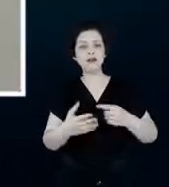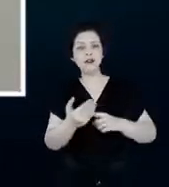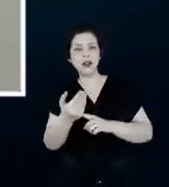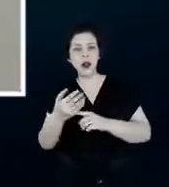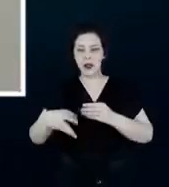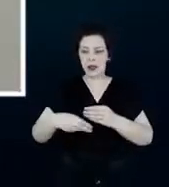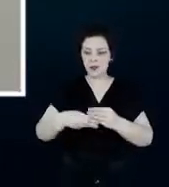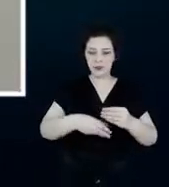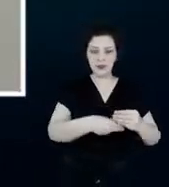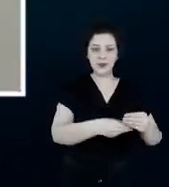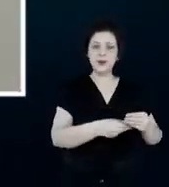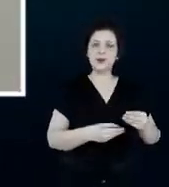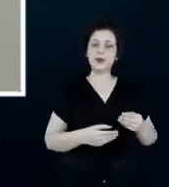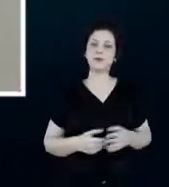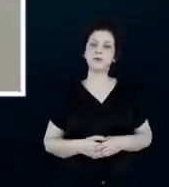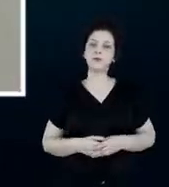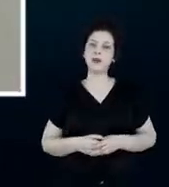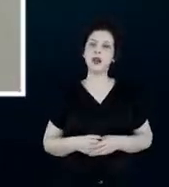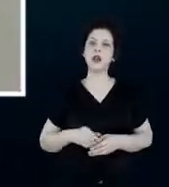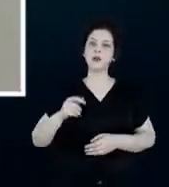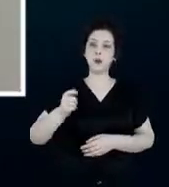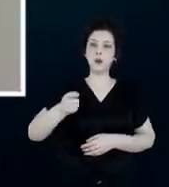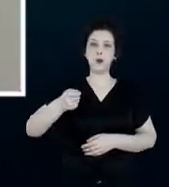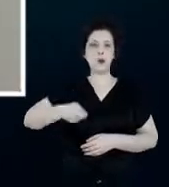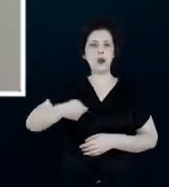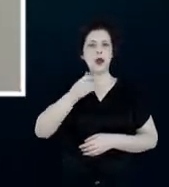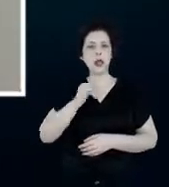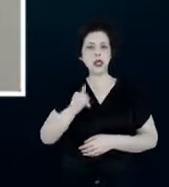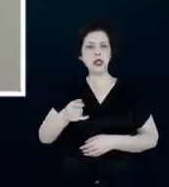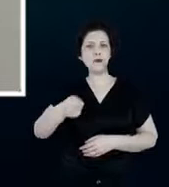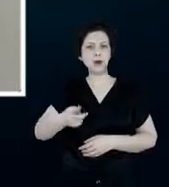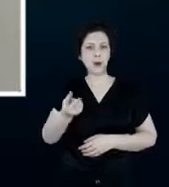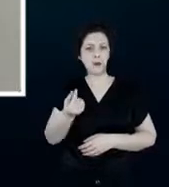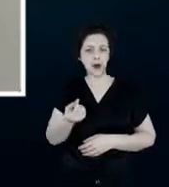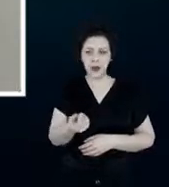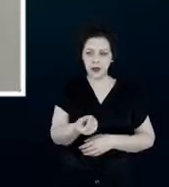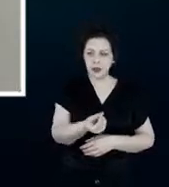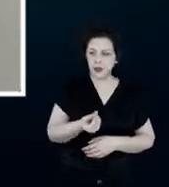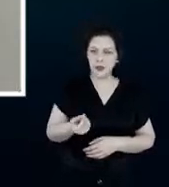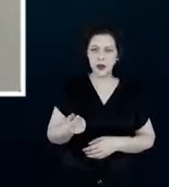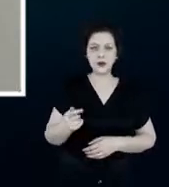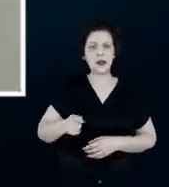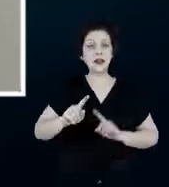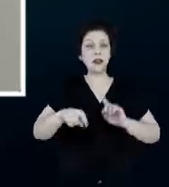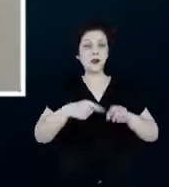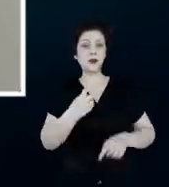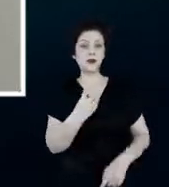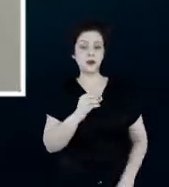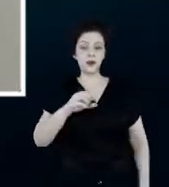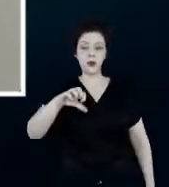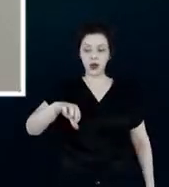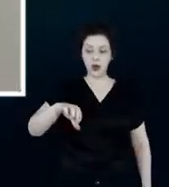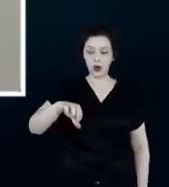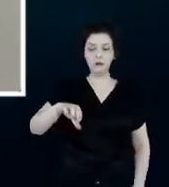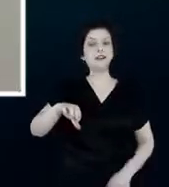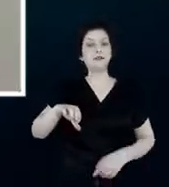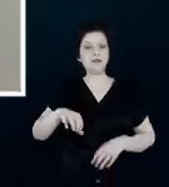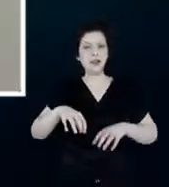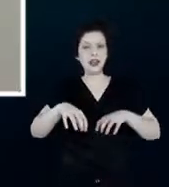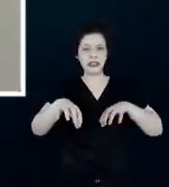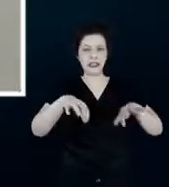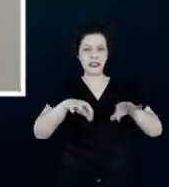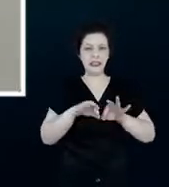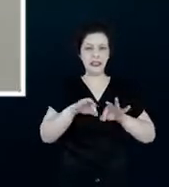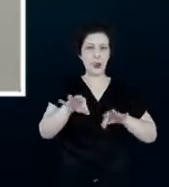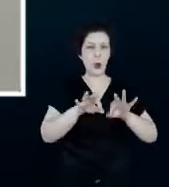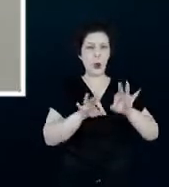né, dos leilões de energia, e depois o marco seguinte foi 2009, a Lei dos Sistemas Isolados, né, que a gente chama,